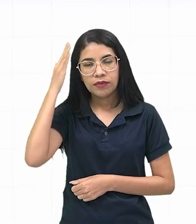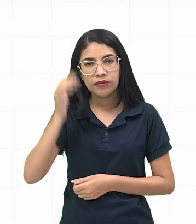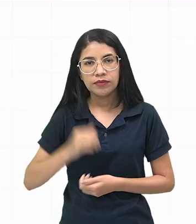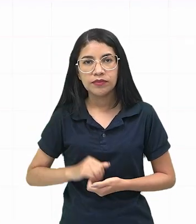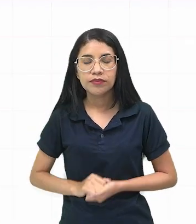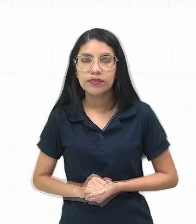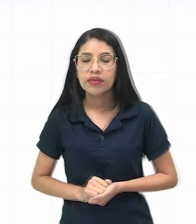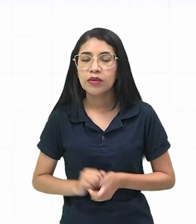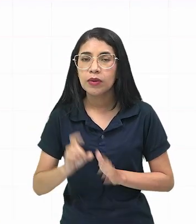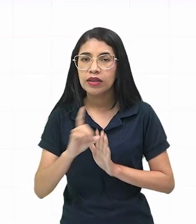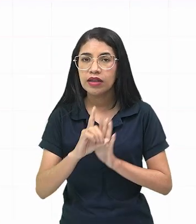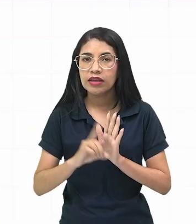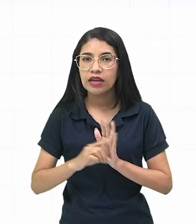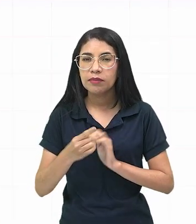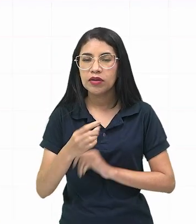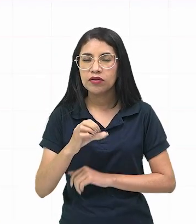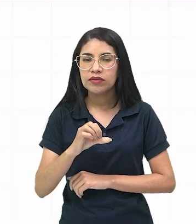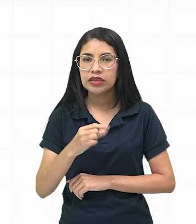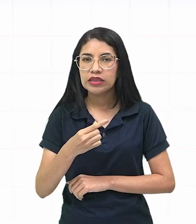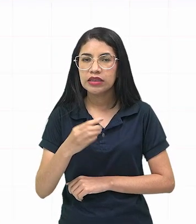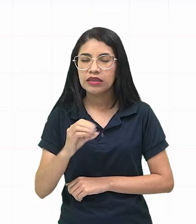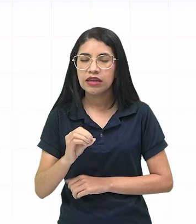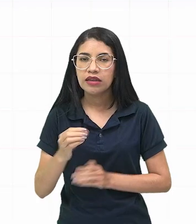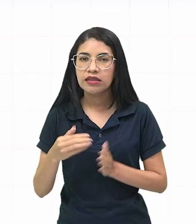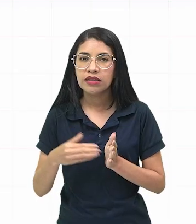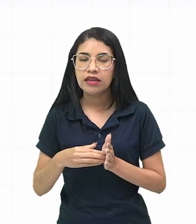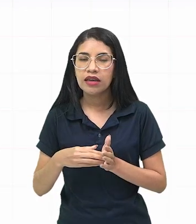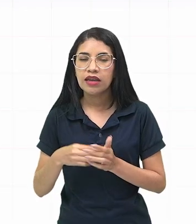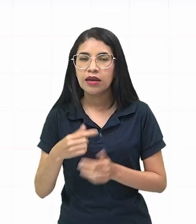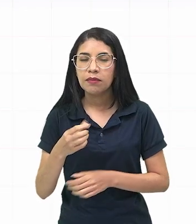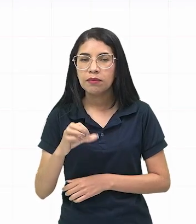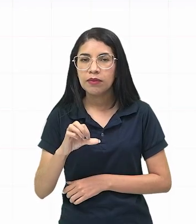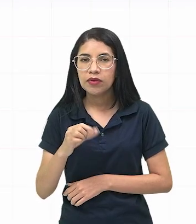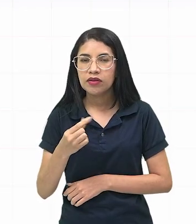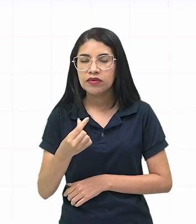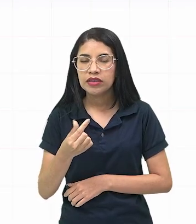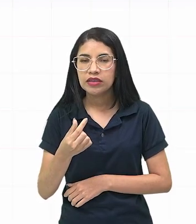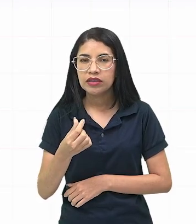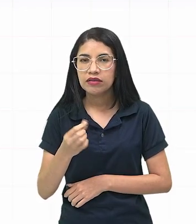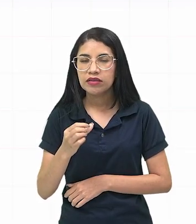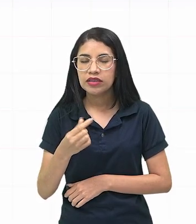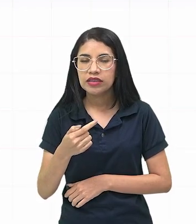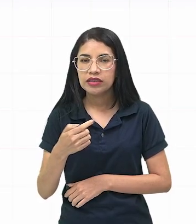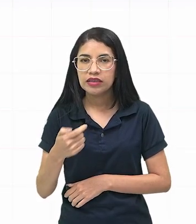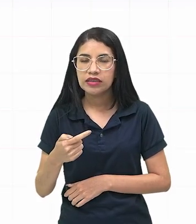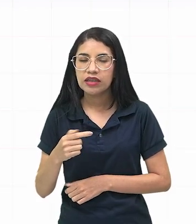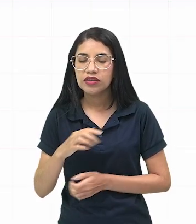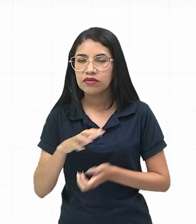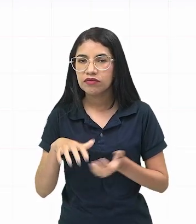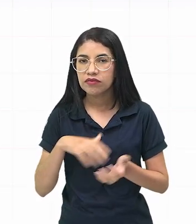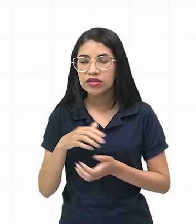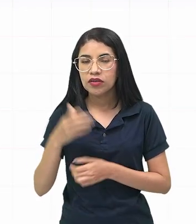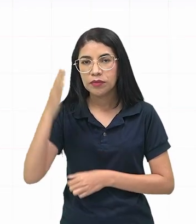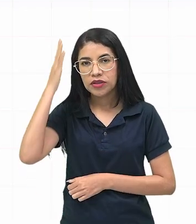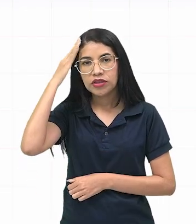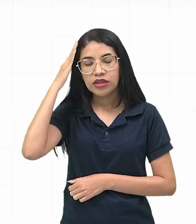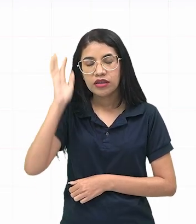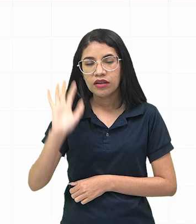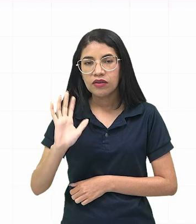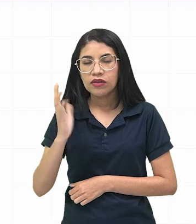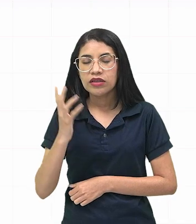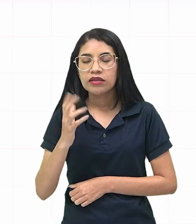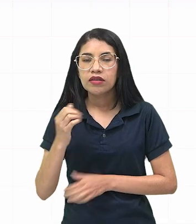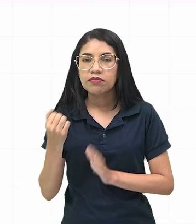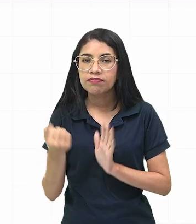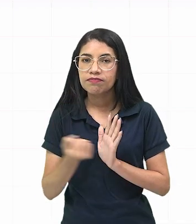Pessoal, lá na década de 1910, né, até 17, mais ou menos, ocorreu a chamada Revolução Mexicana, né, que marcou